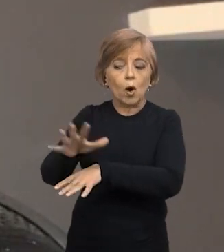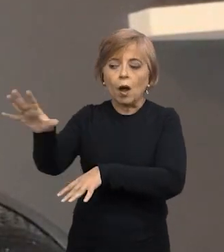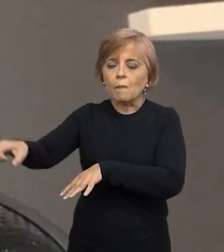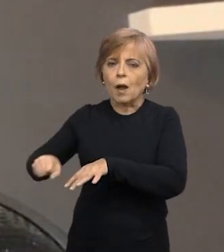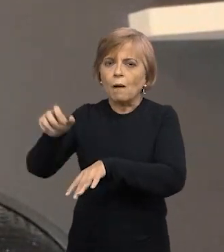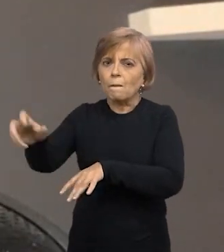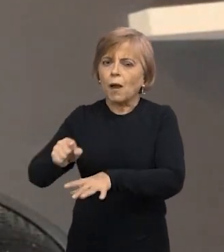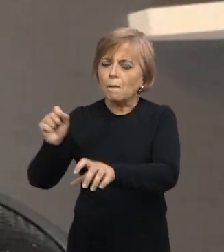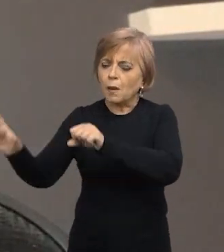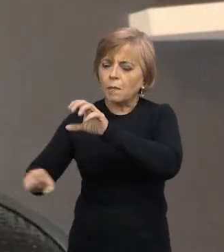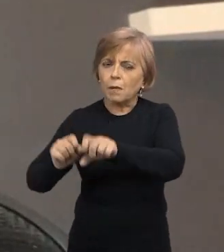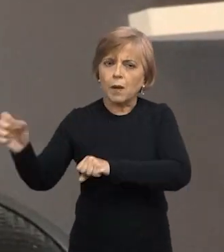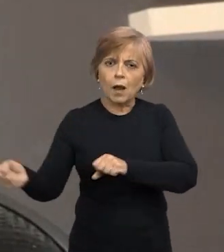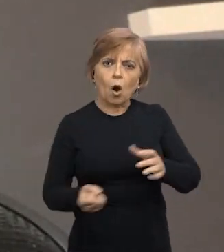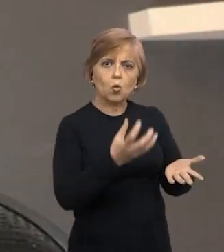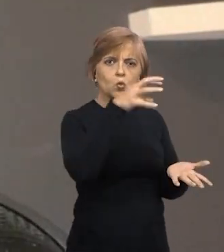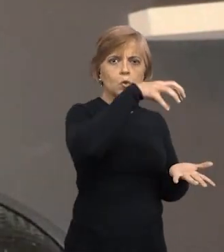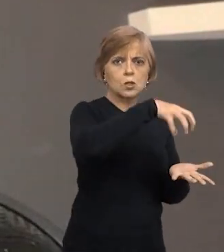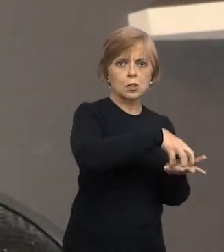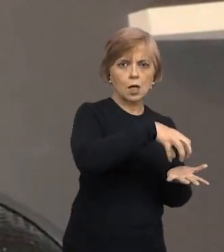de recepção